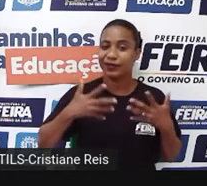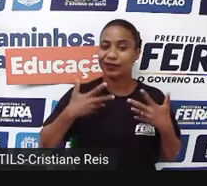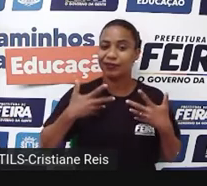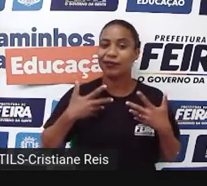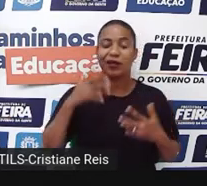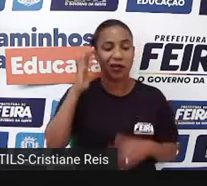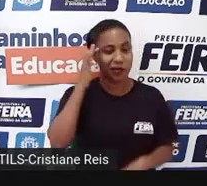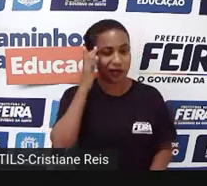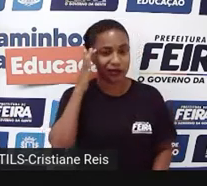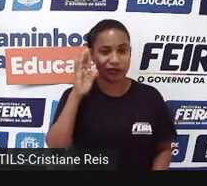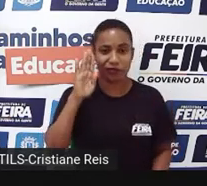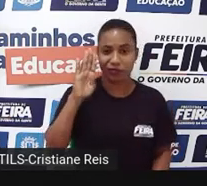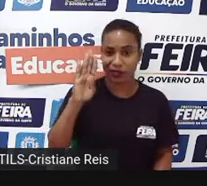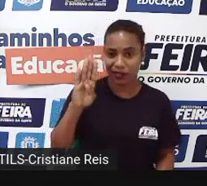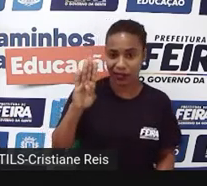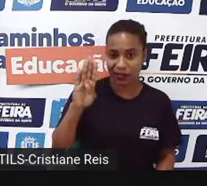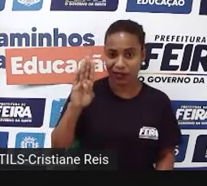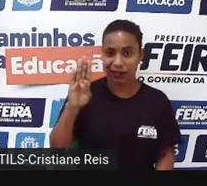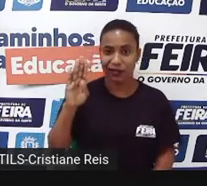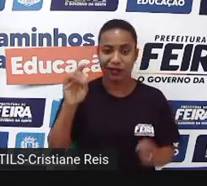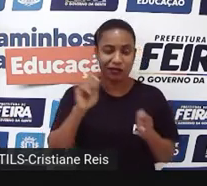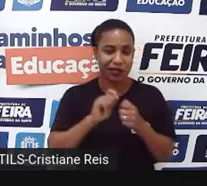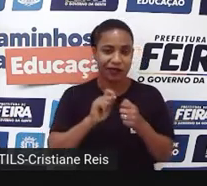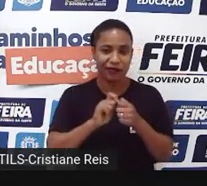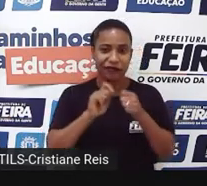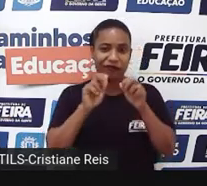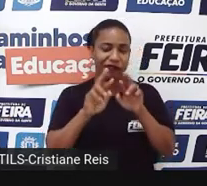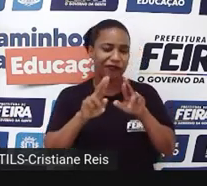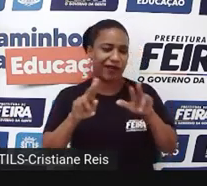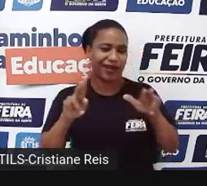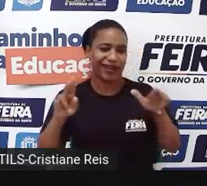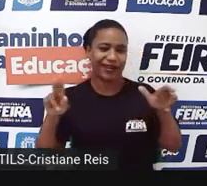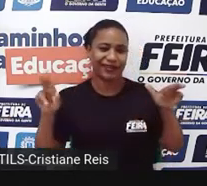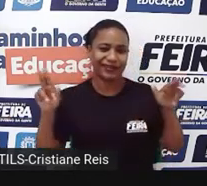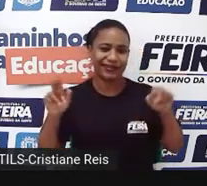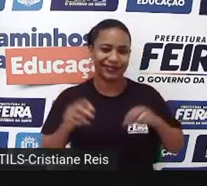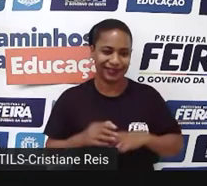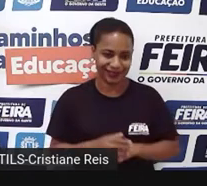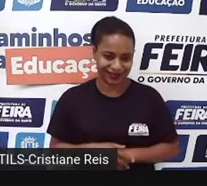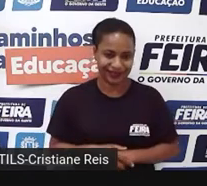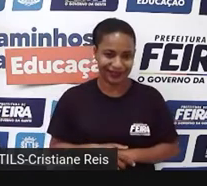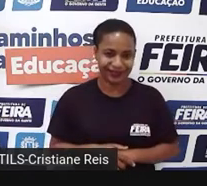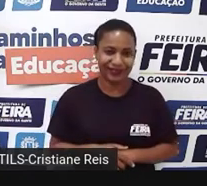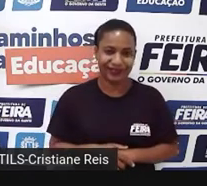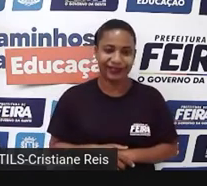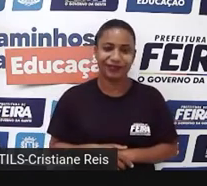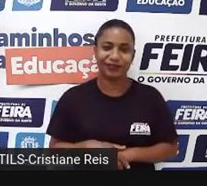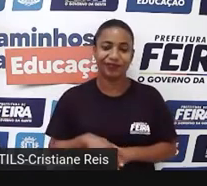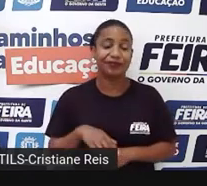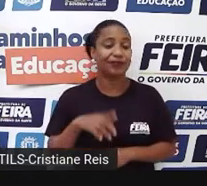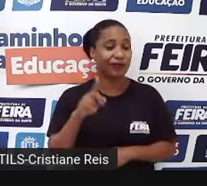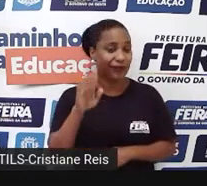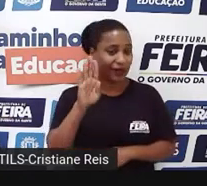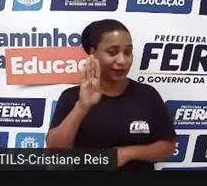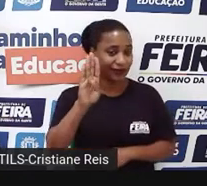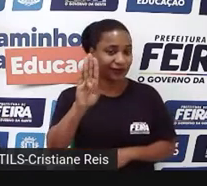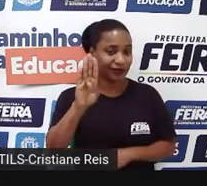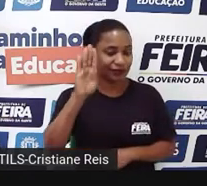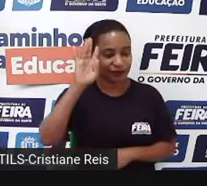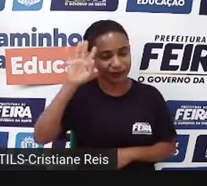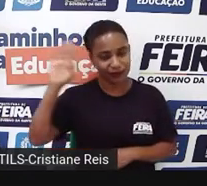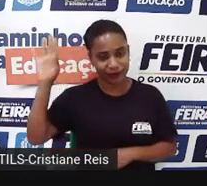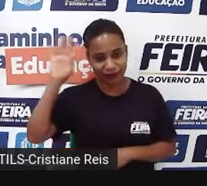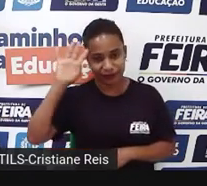filme. Envolves some magic or supernatural elements. Então é um filme de fantasia